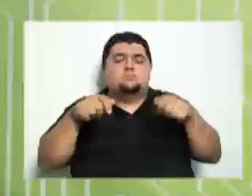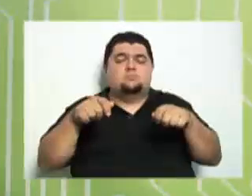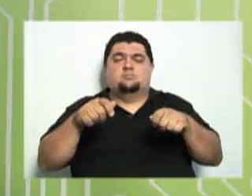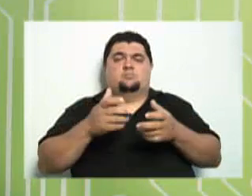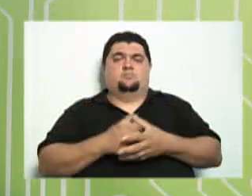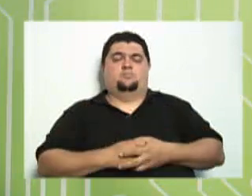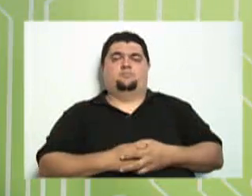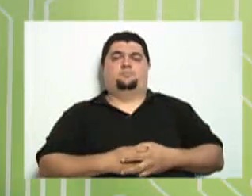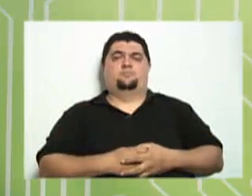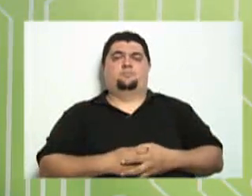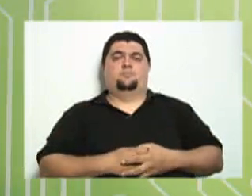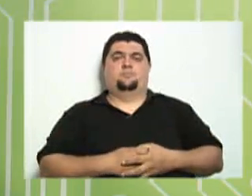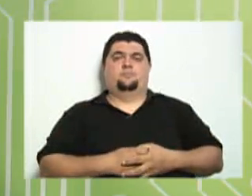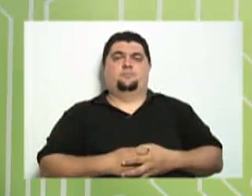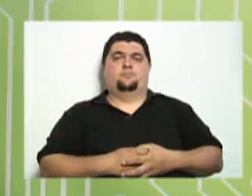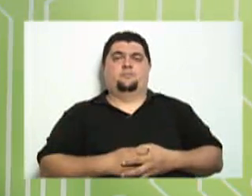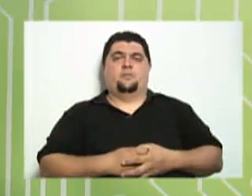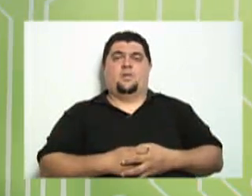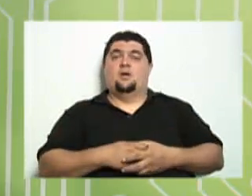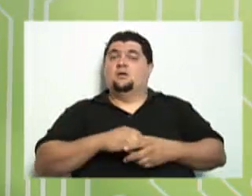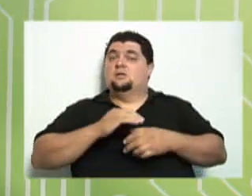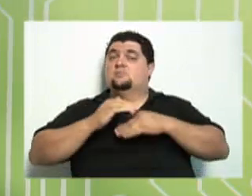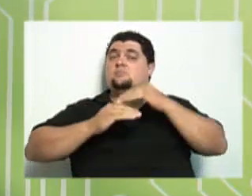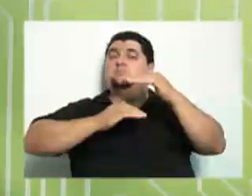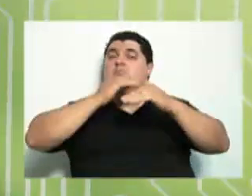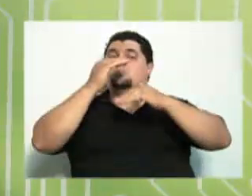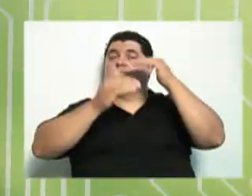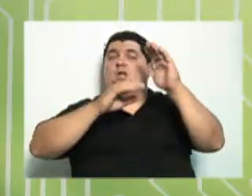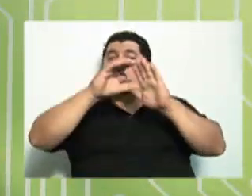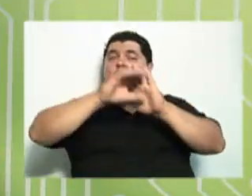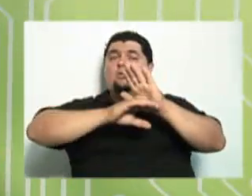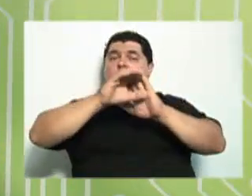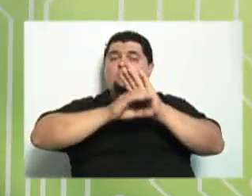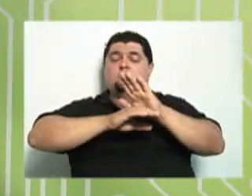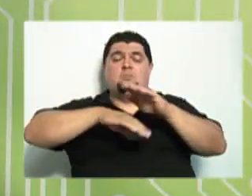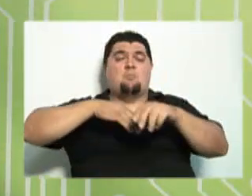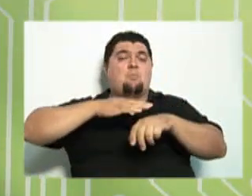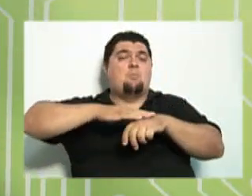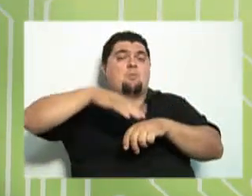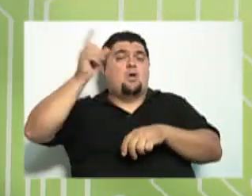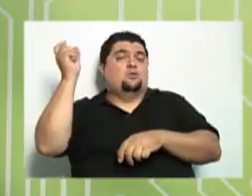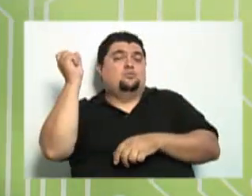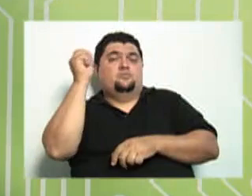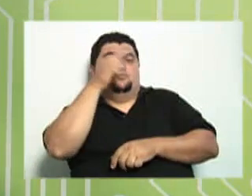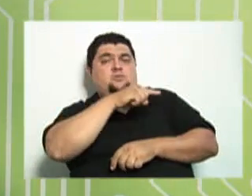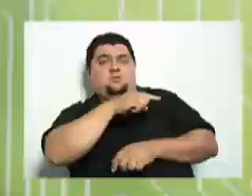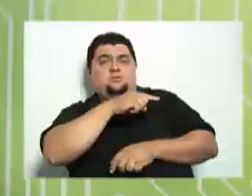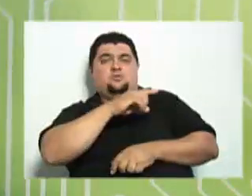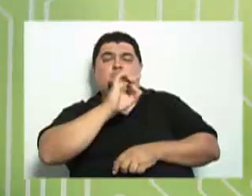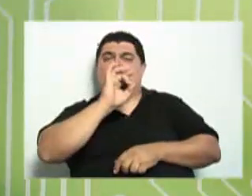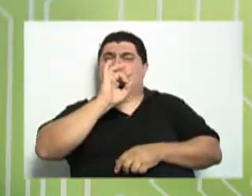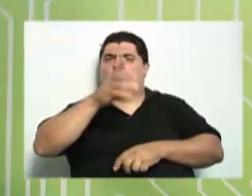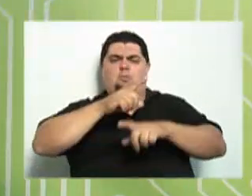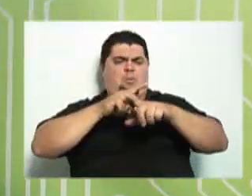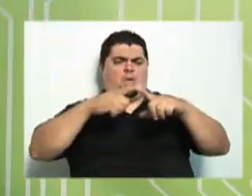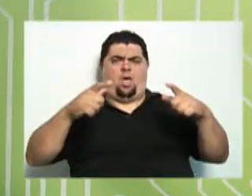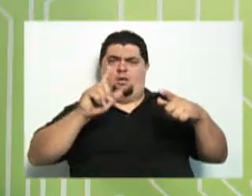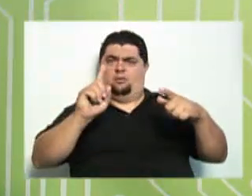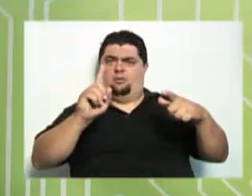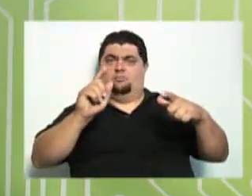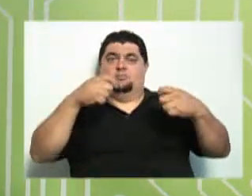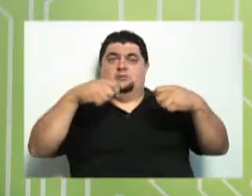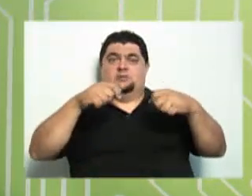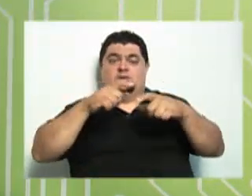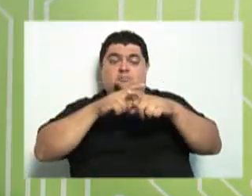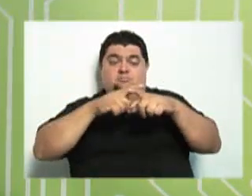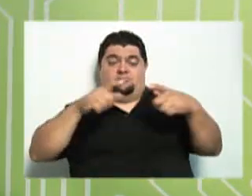o outro. Já desenvolvimento é um conceito muito mais complexo. Não basta somente crescer, é preciso crescer